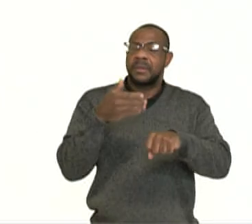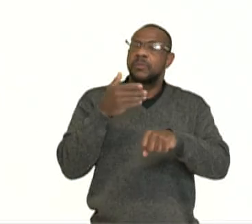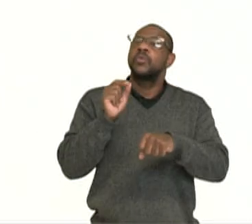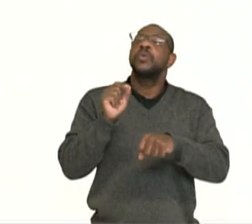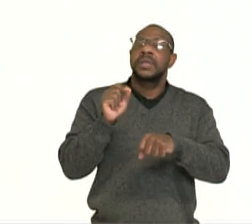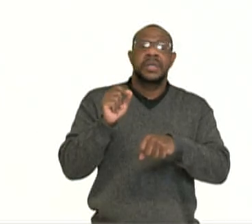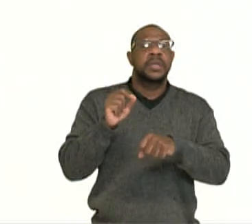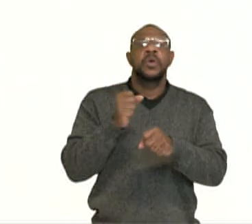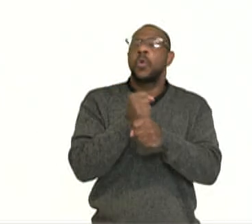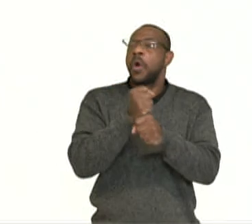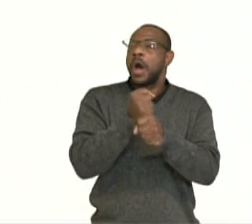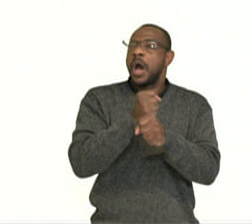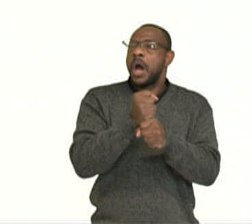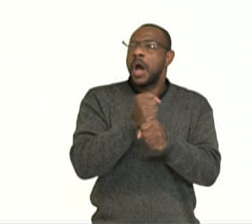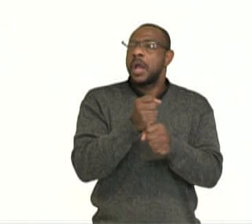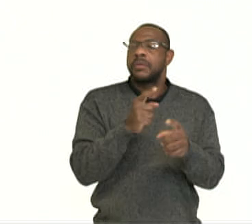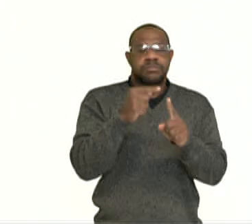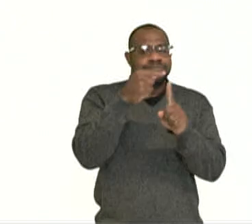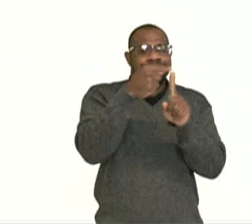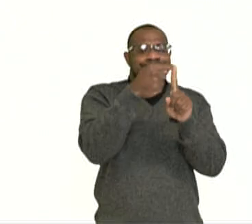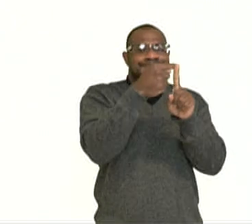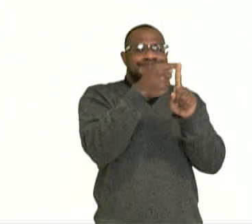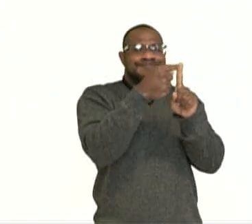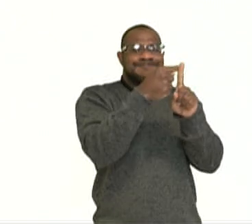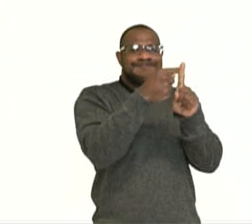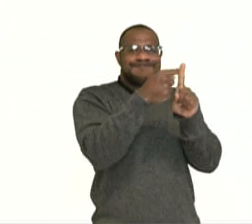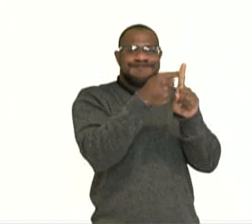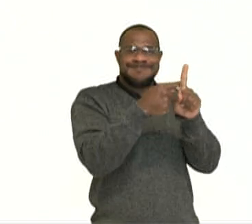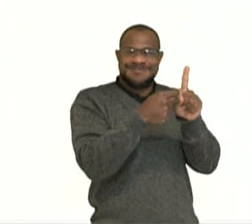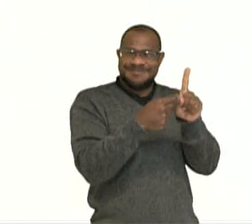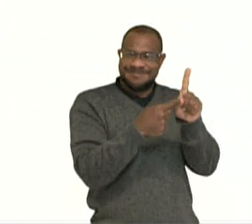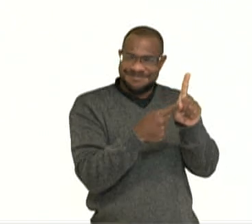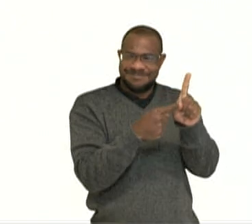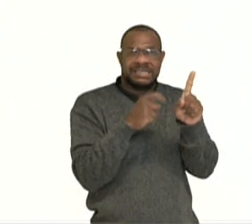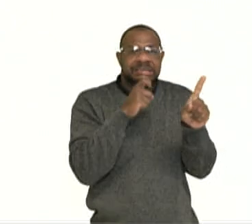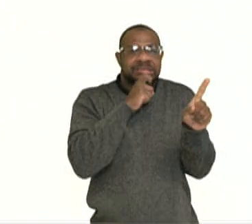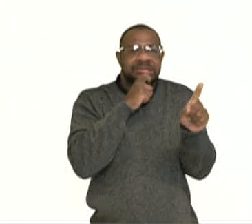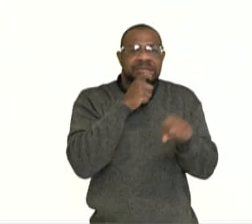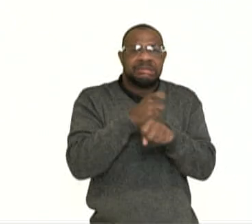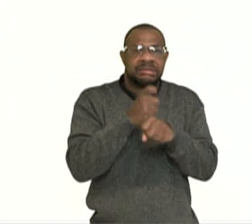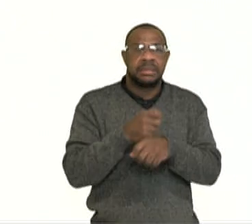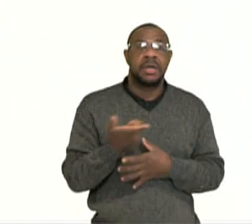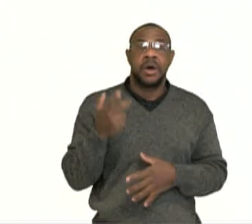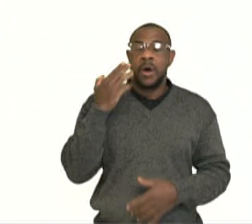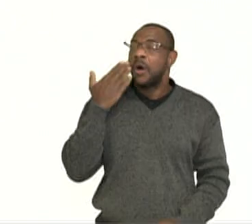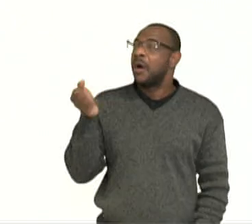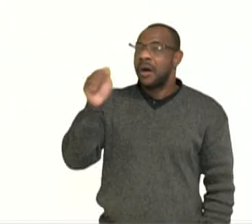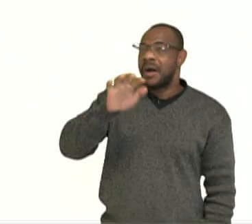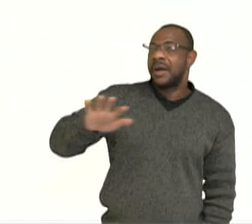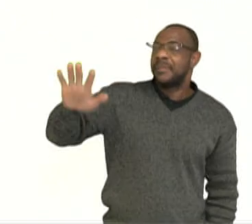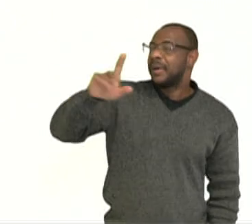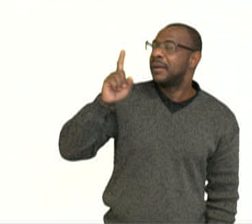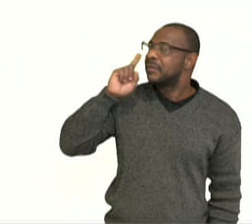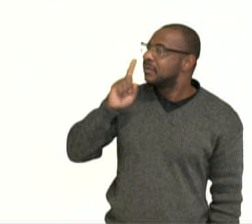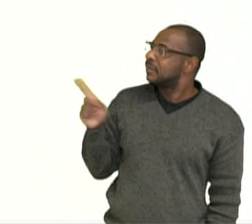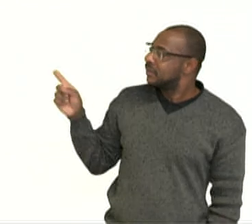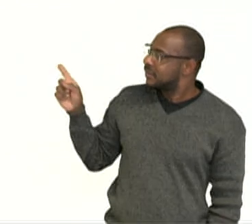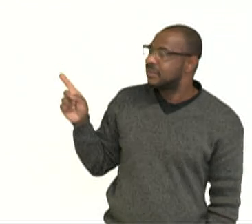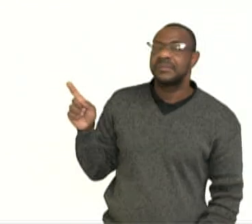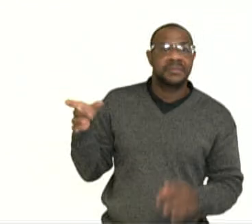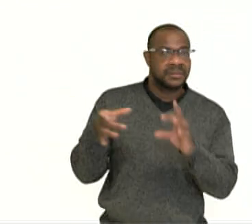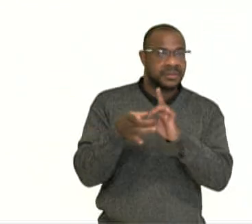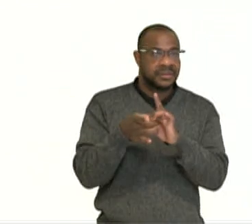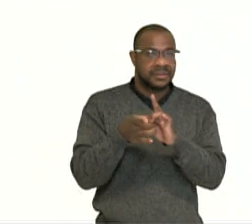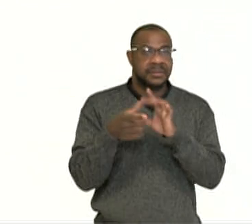praticamente todo o ano ali com temperaturas bastante baixas. E aqui uma imagem do lado direito da sua tela que faz justamente